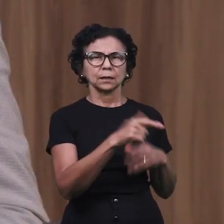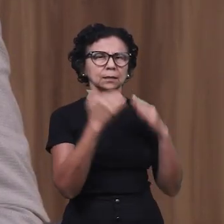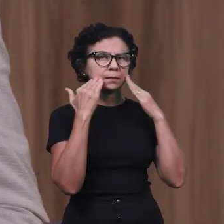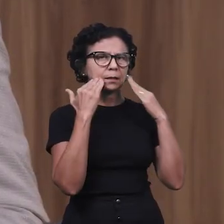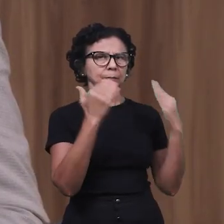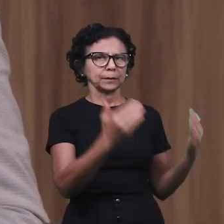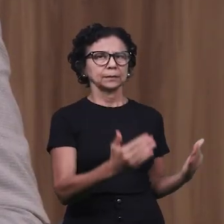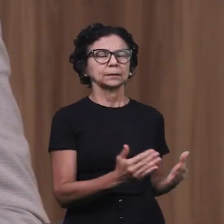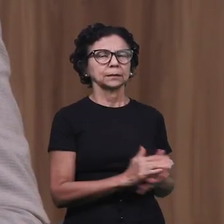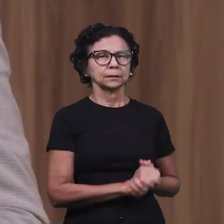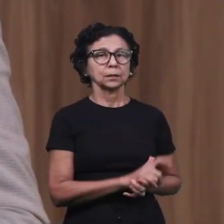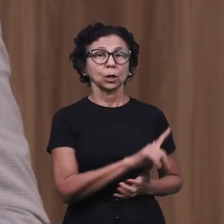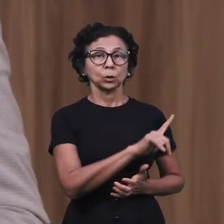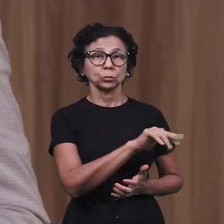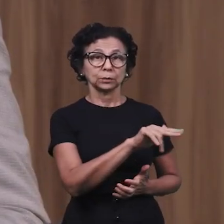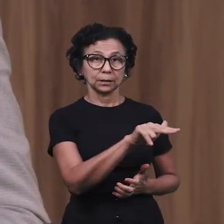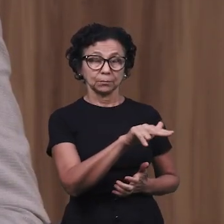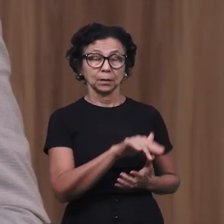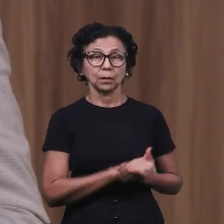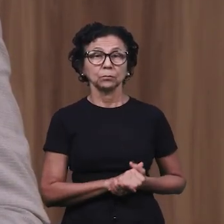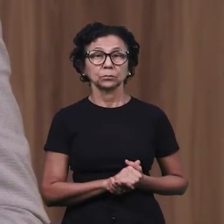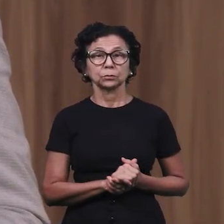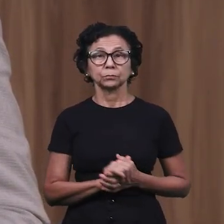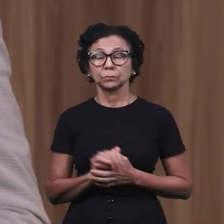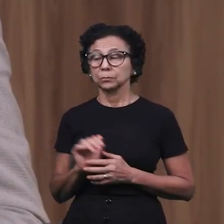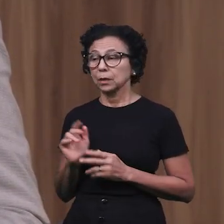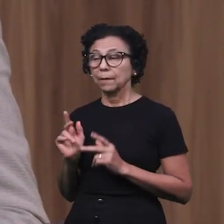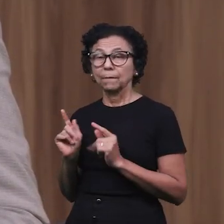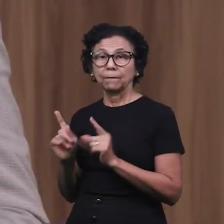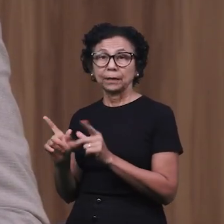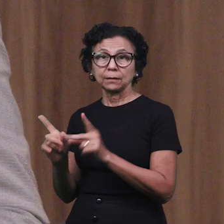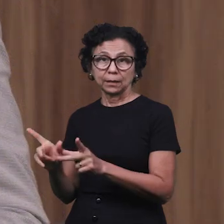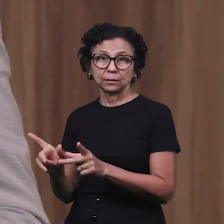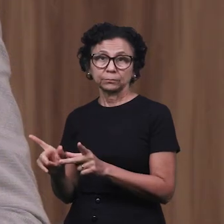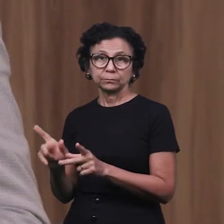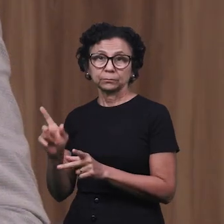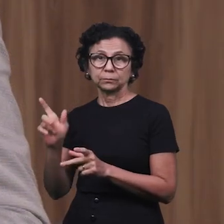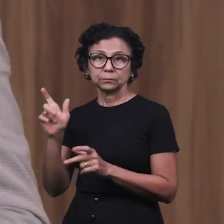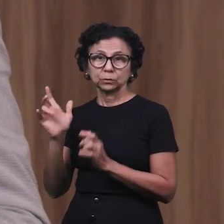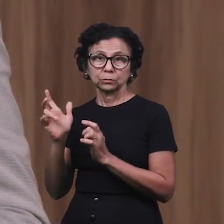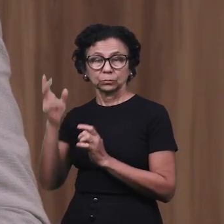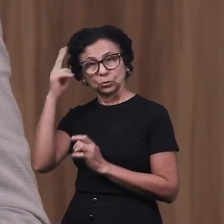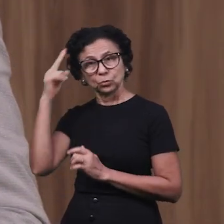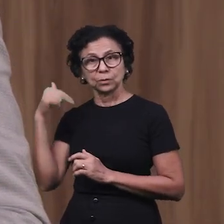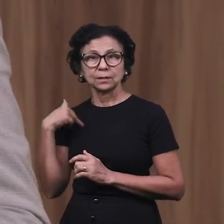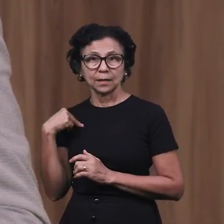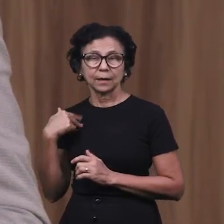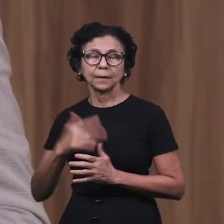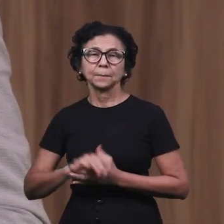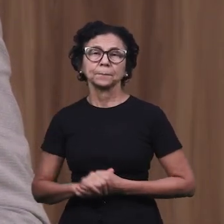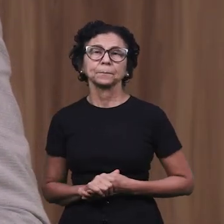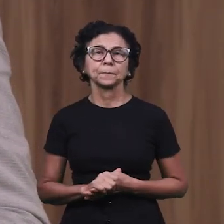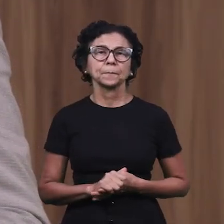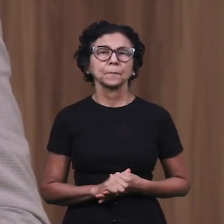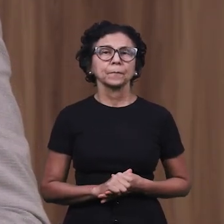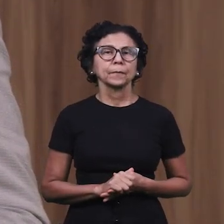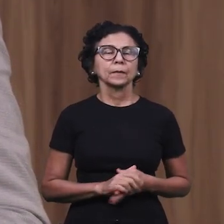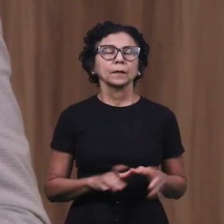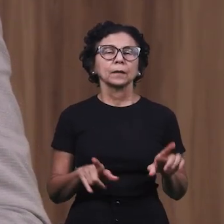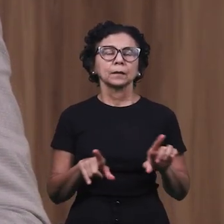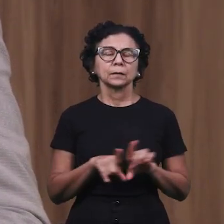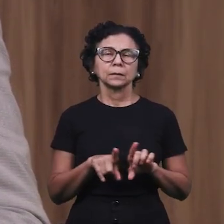revela aos seus irmãos. E como sabemos, os irmãos haviam o vendido. E ainda